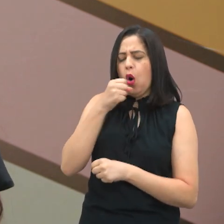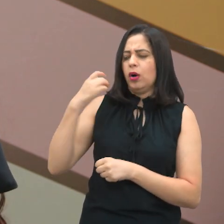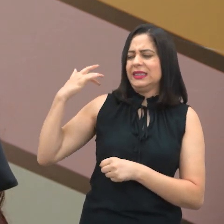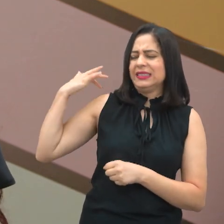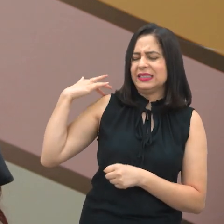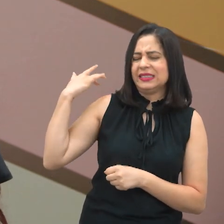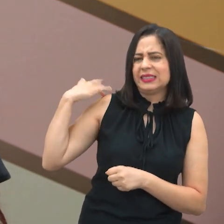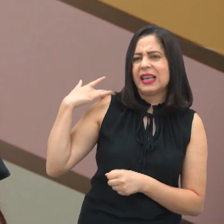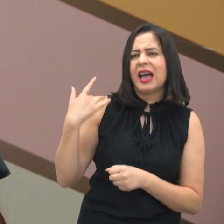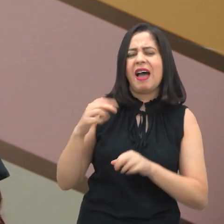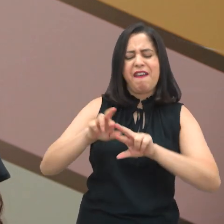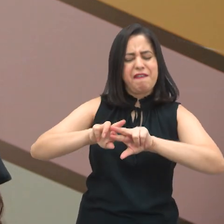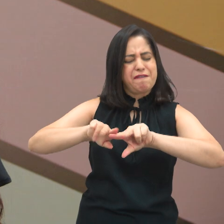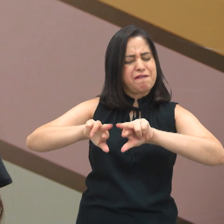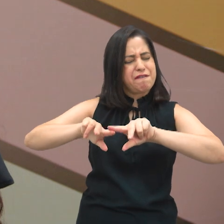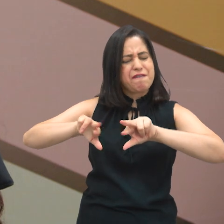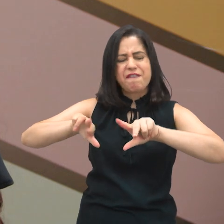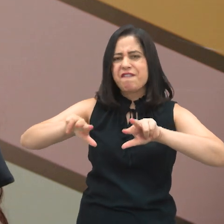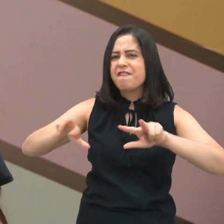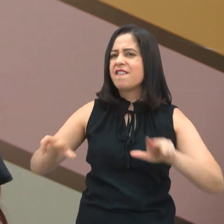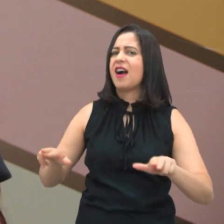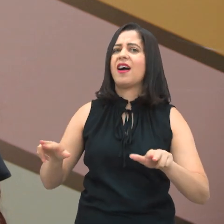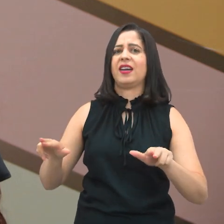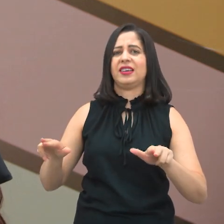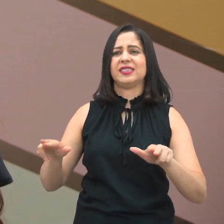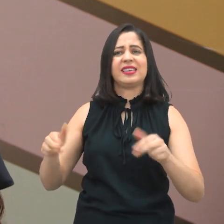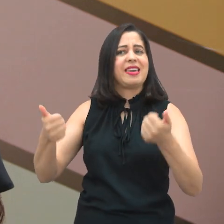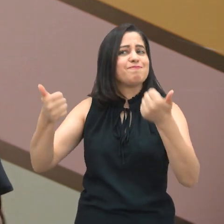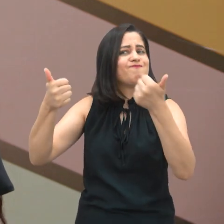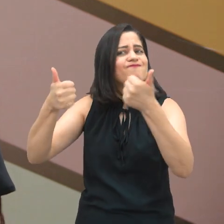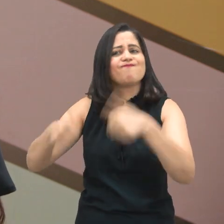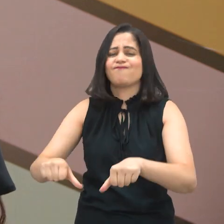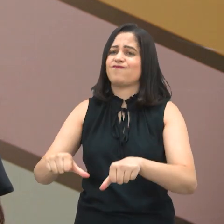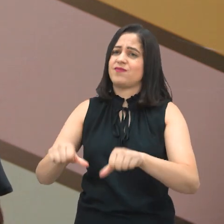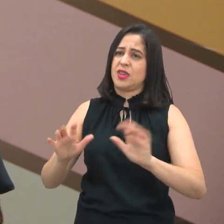neurotuberculose, a neurocriptococose, a